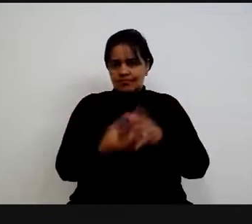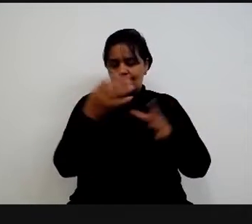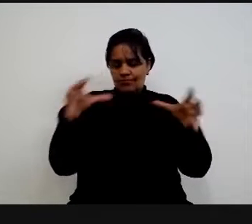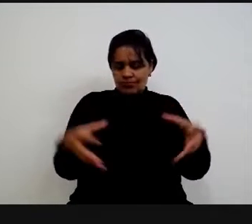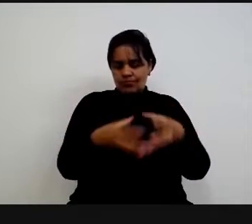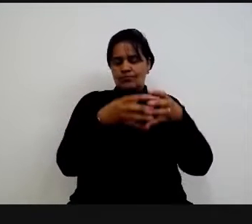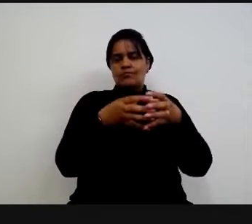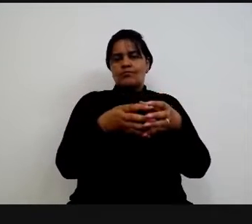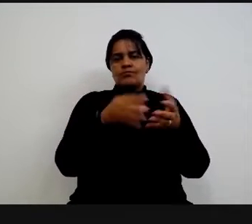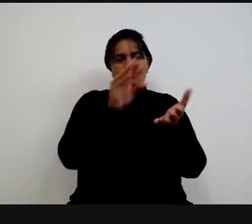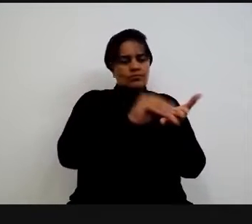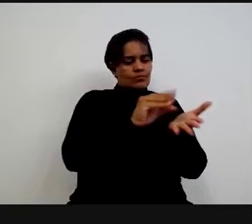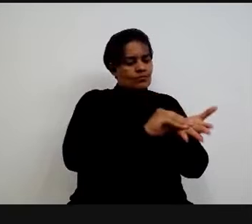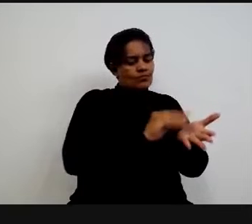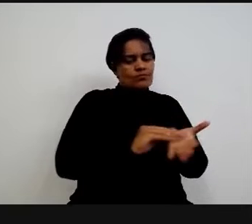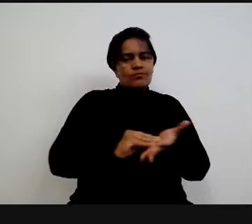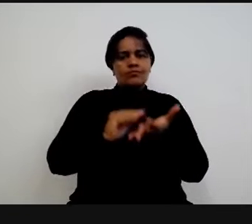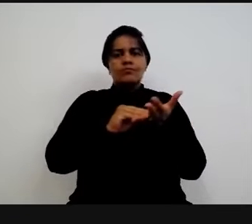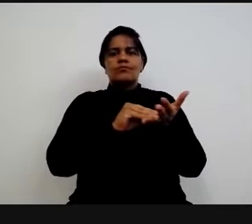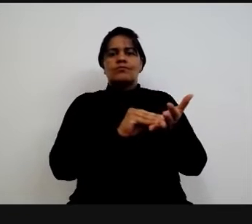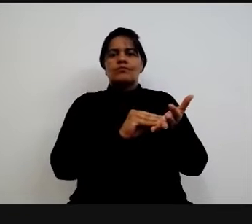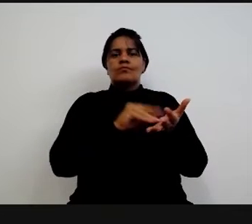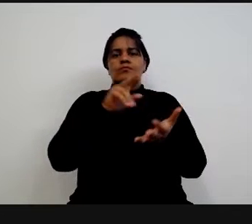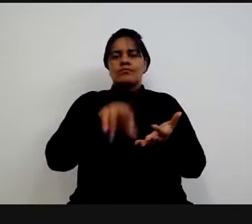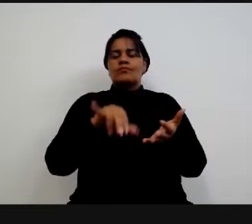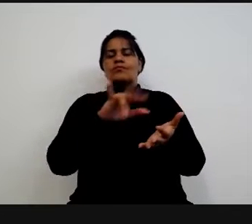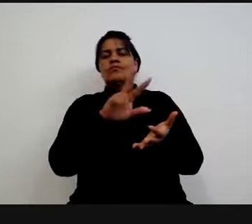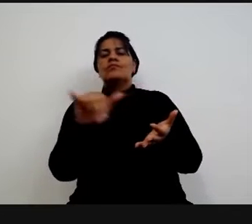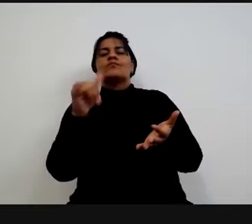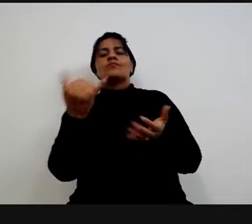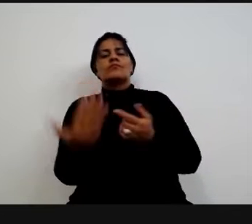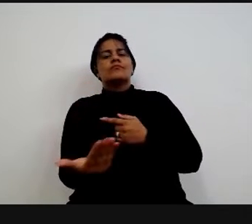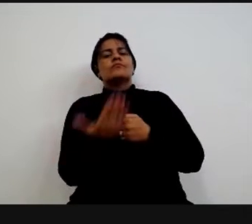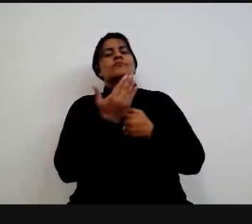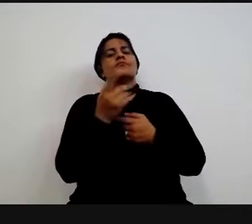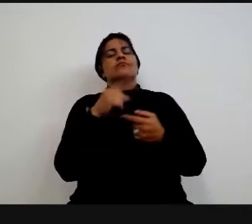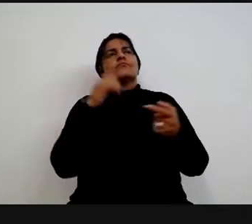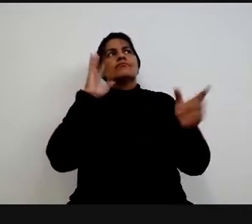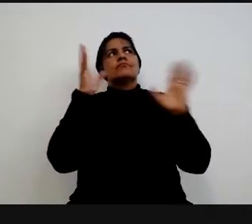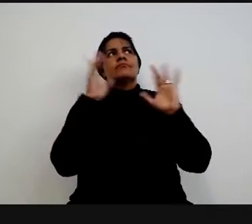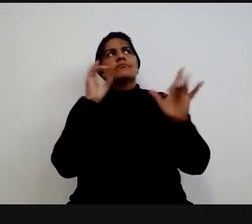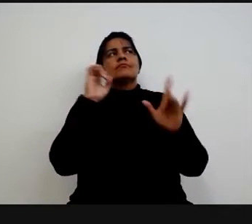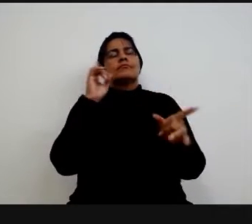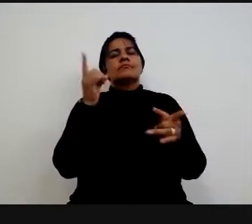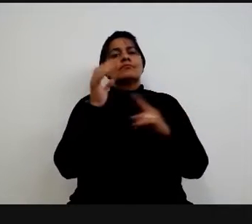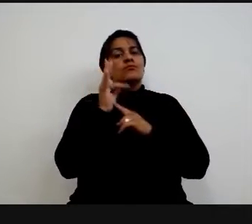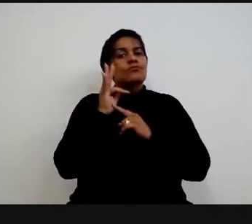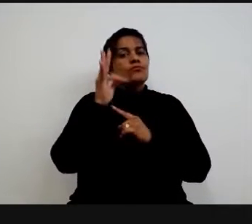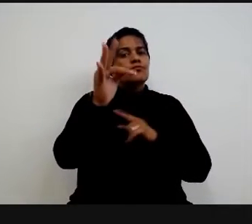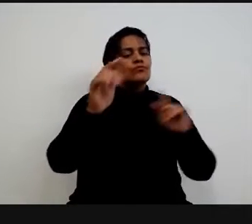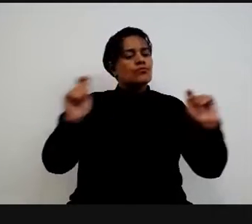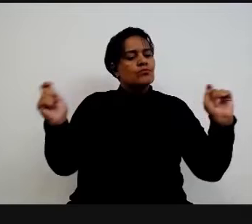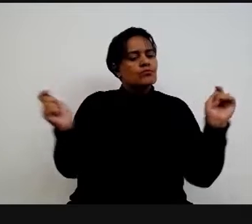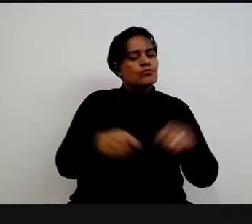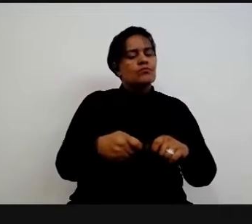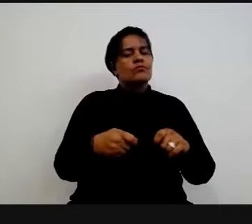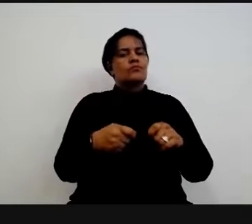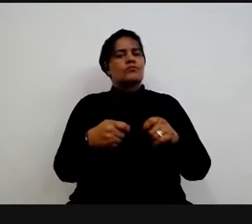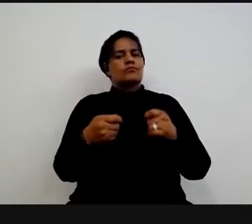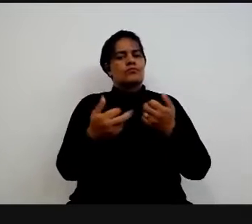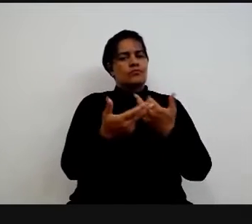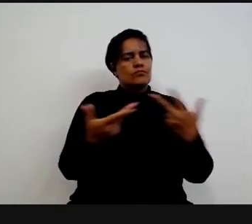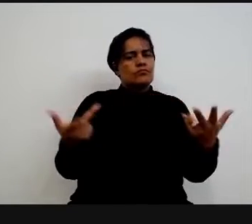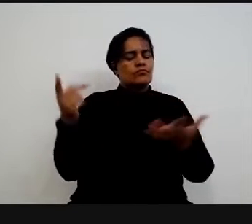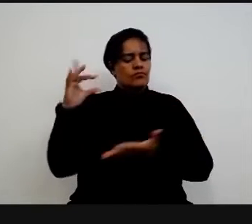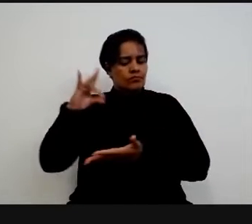coletiva proporciona, nos ajuda a enxergar as possibilidades, os futuros possíveis, os futuros